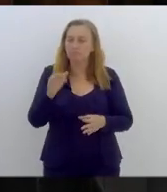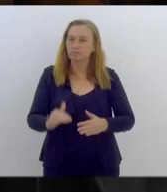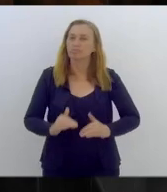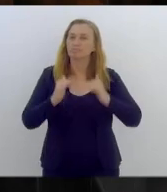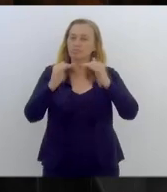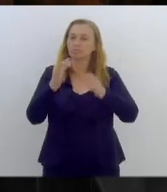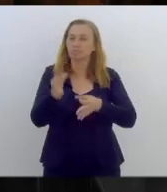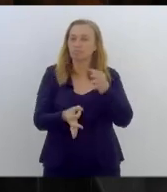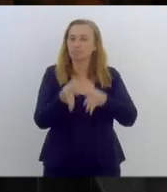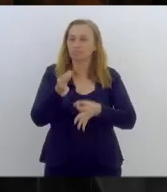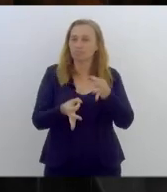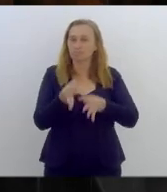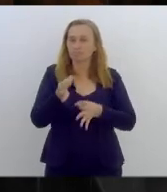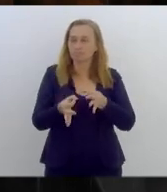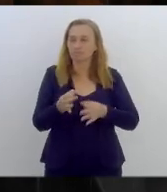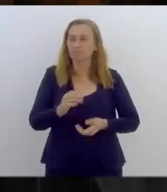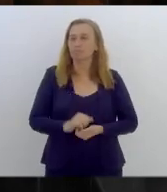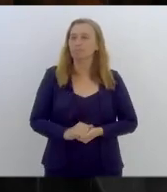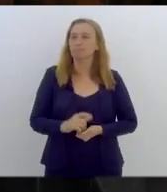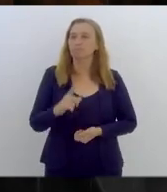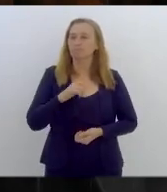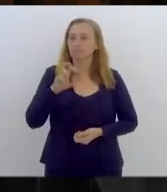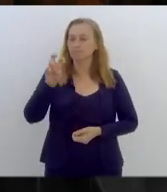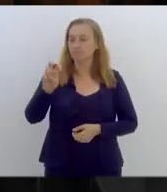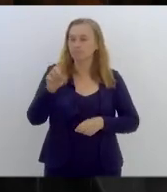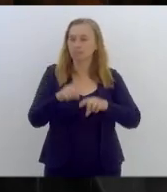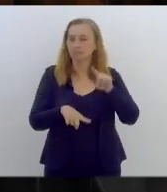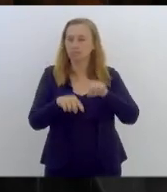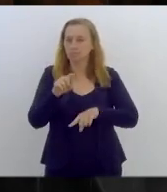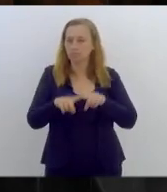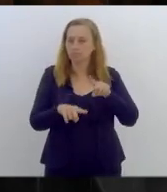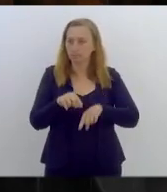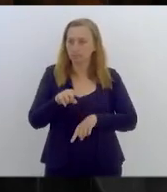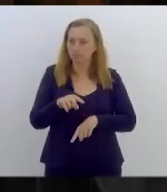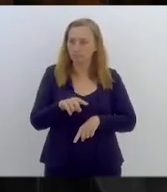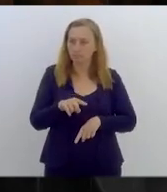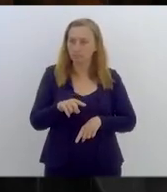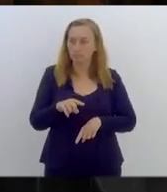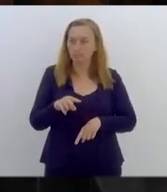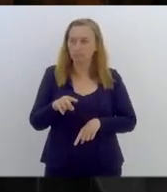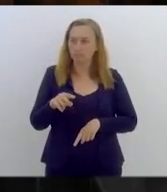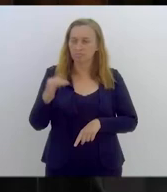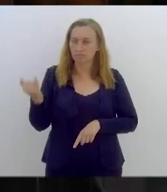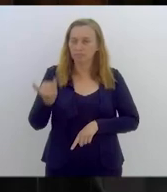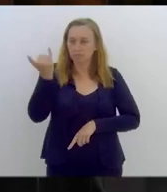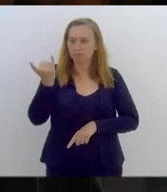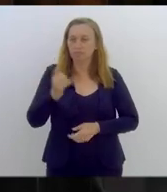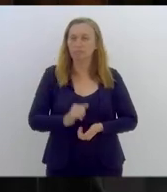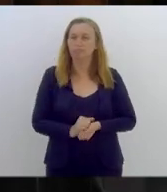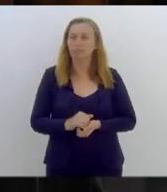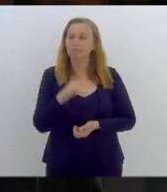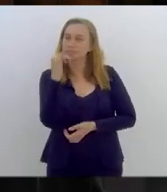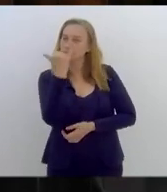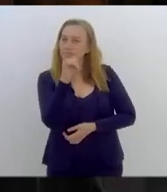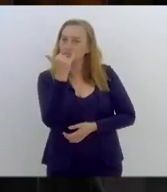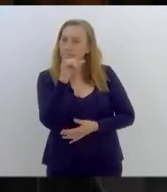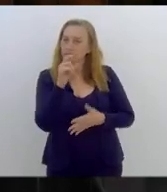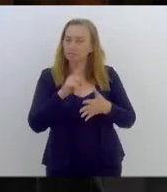supremo teria cinco produtos que seriam bens essenciais energia